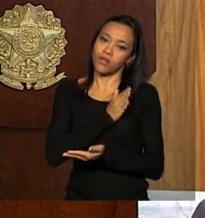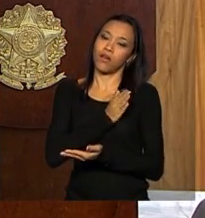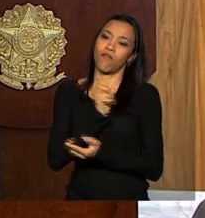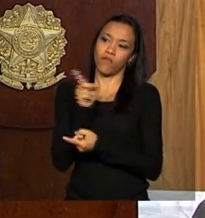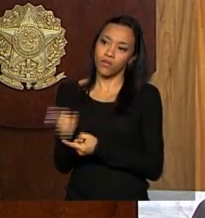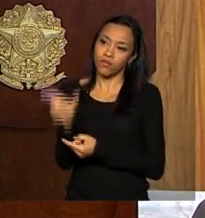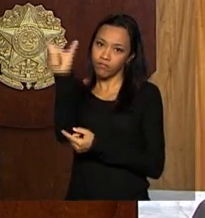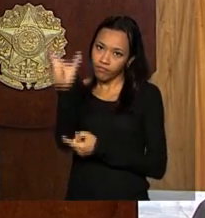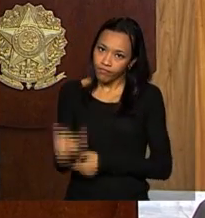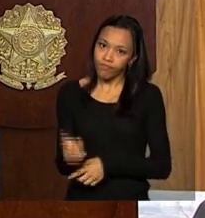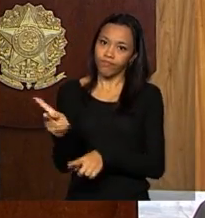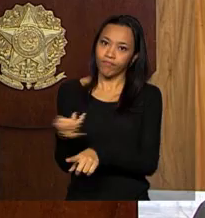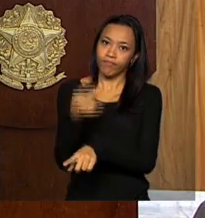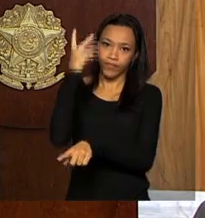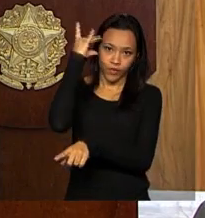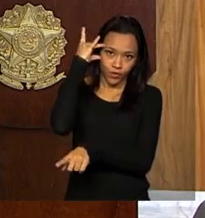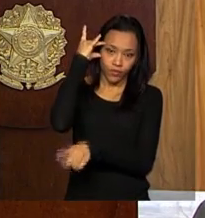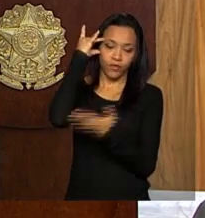todos vocês,